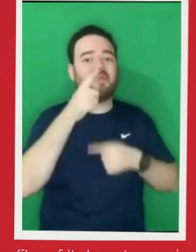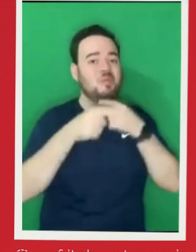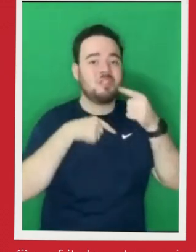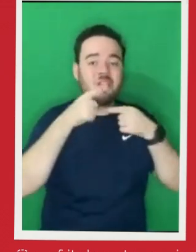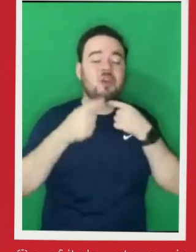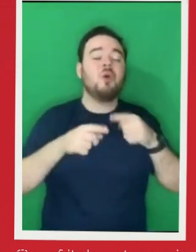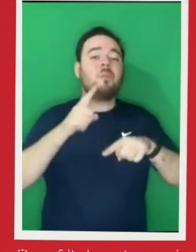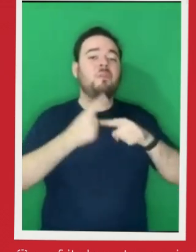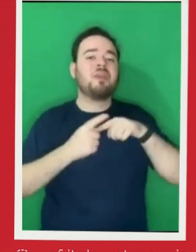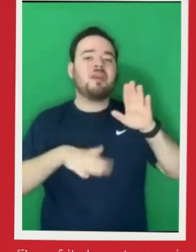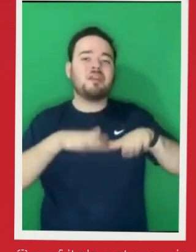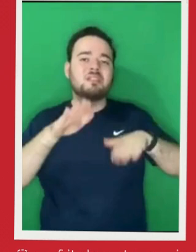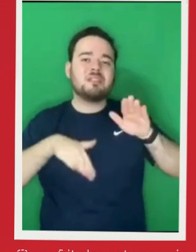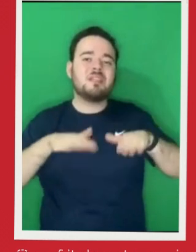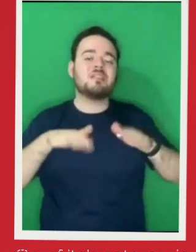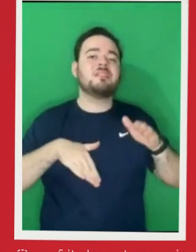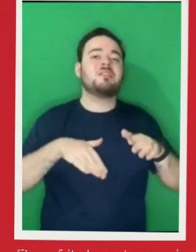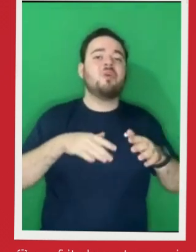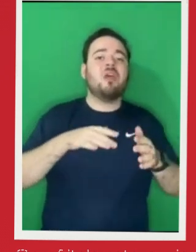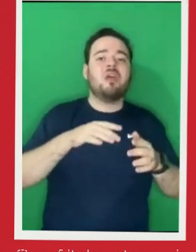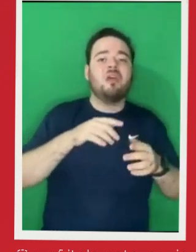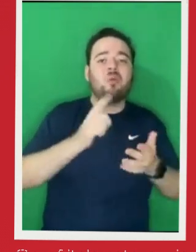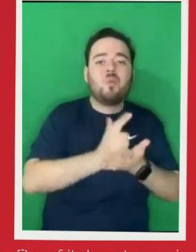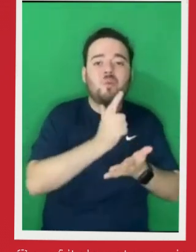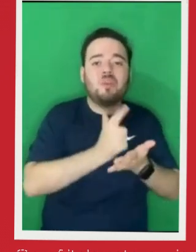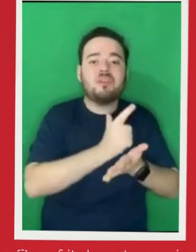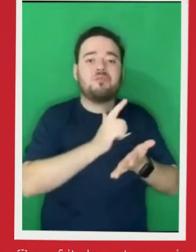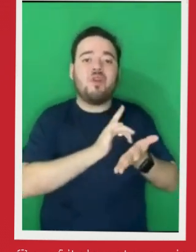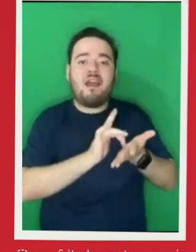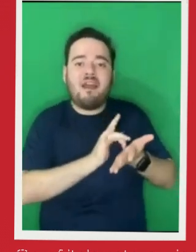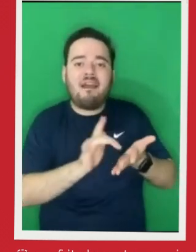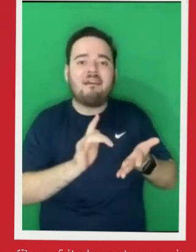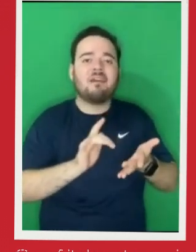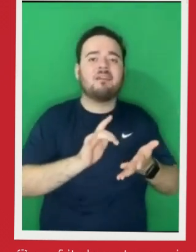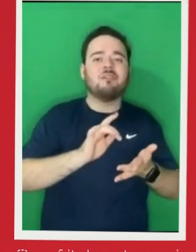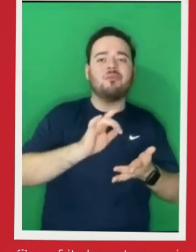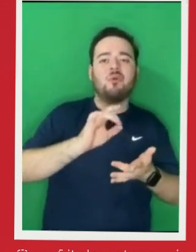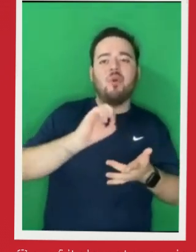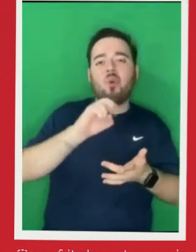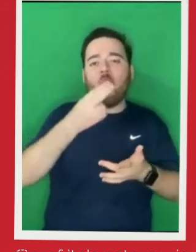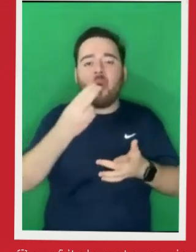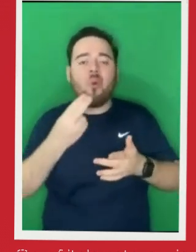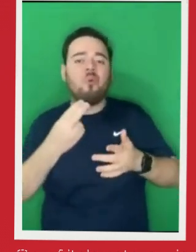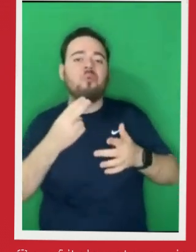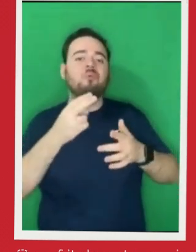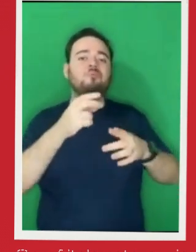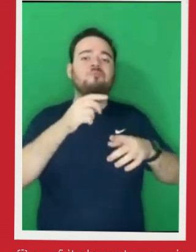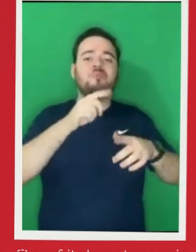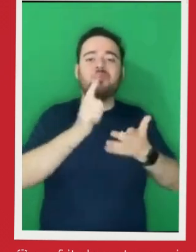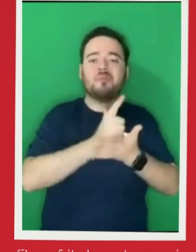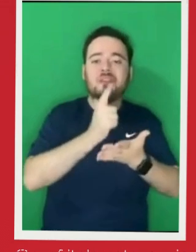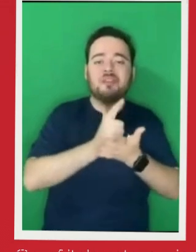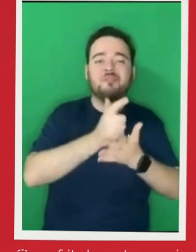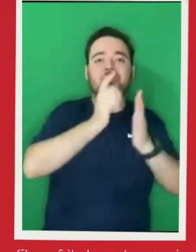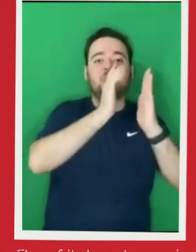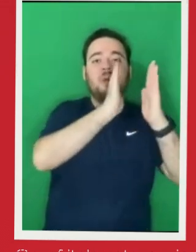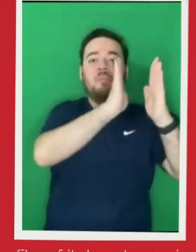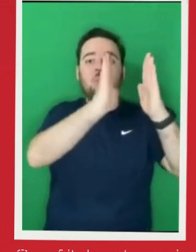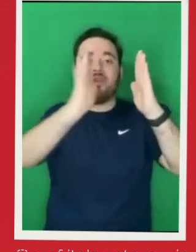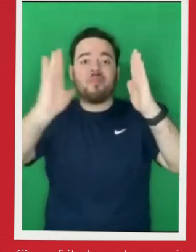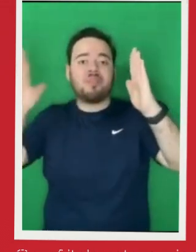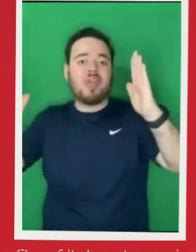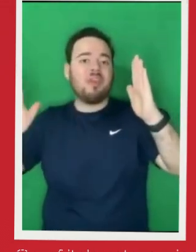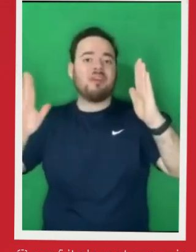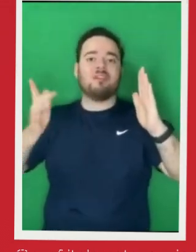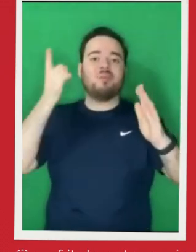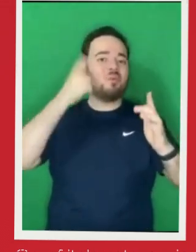um livro de uma biblioteca, um livro raro, um livro que você não tinha acesso, jamais você teria digital. Então você copiava aquilo ali